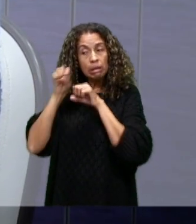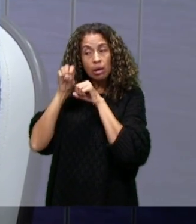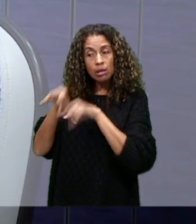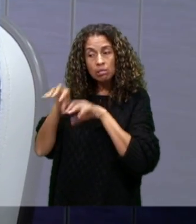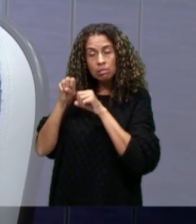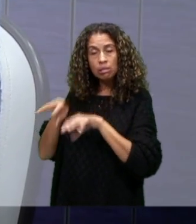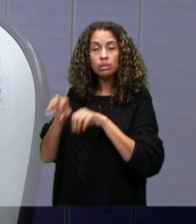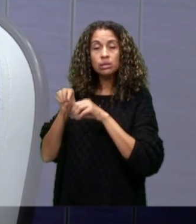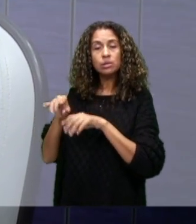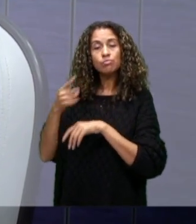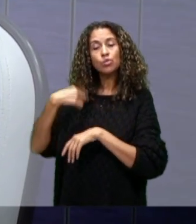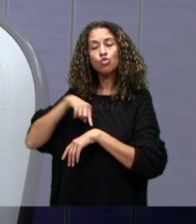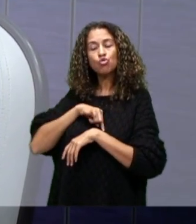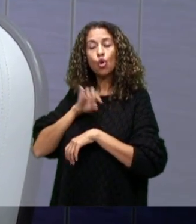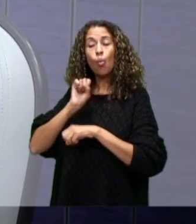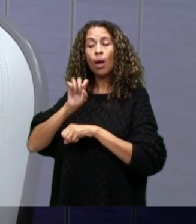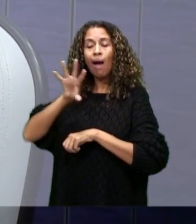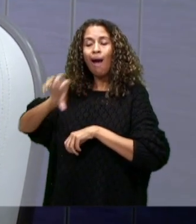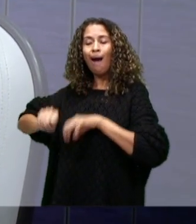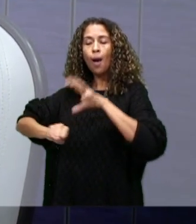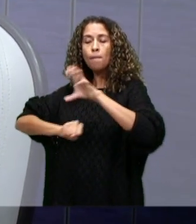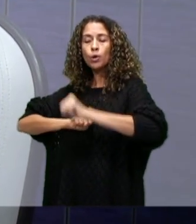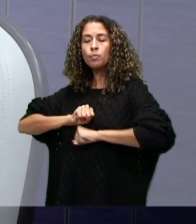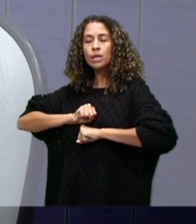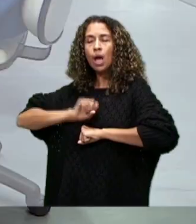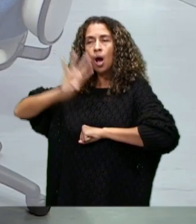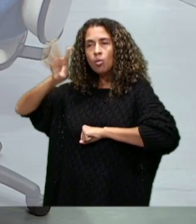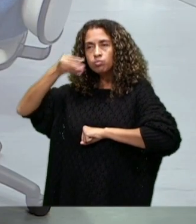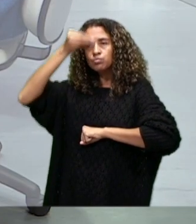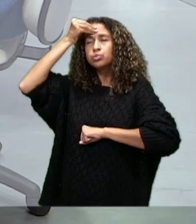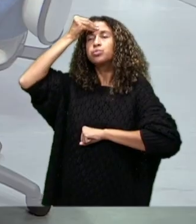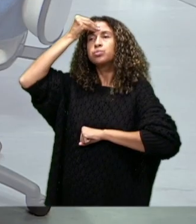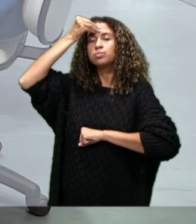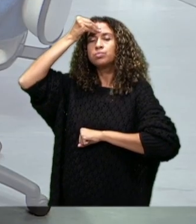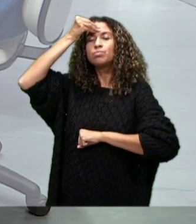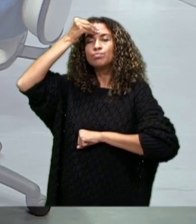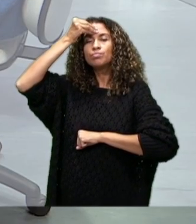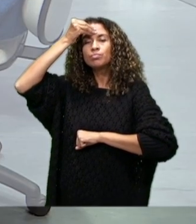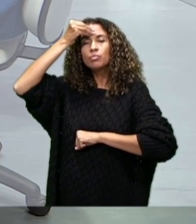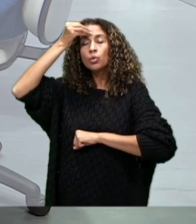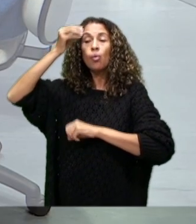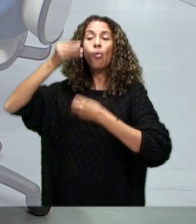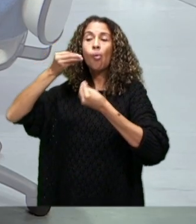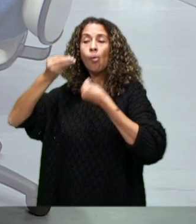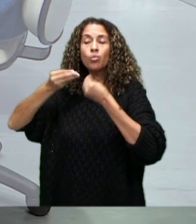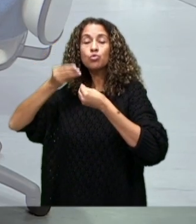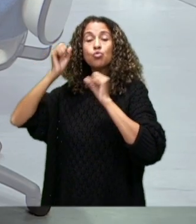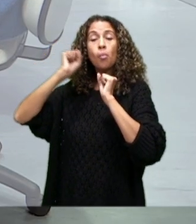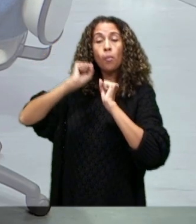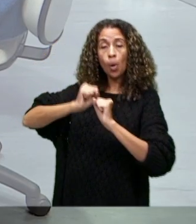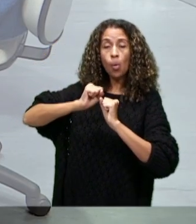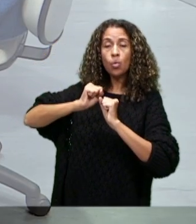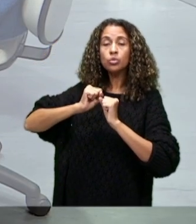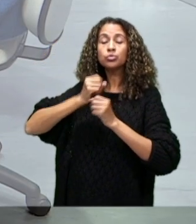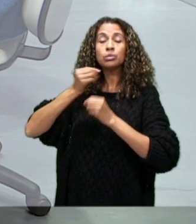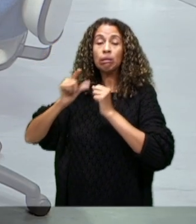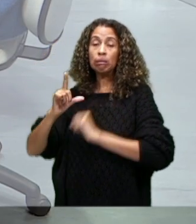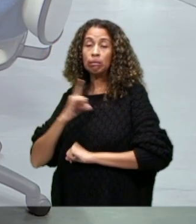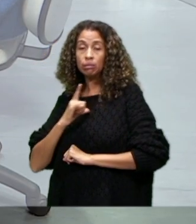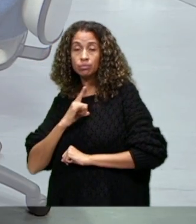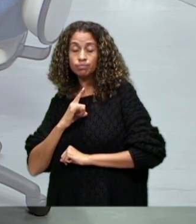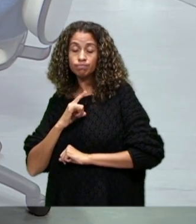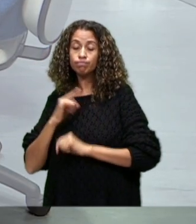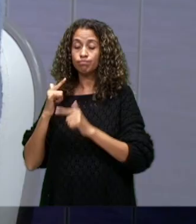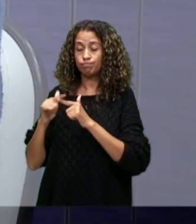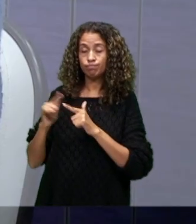educação para que a gente se aproprie desses processos, né? E que a gente pense, que a gente cobre. Porque quando a gente fala na questão ambiental, a